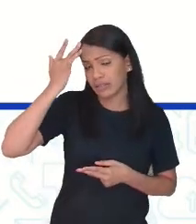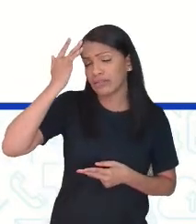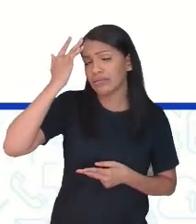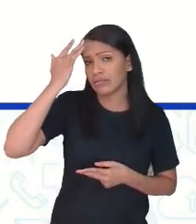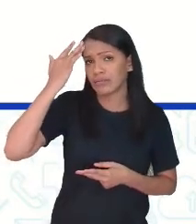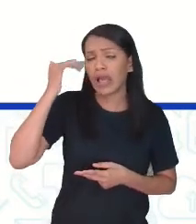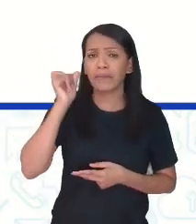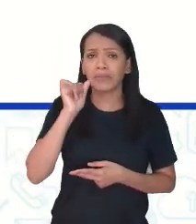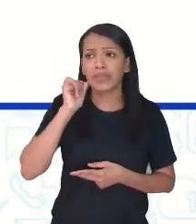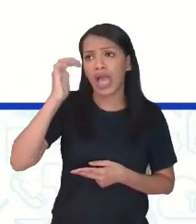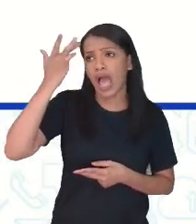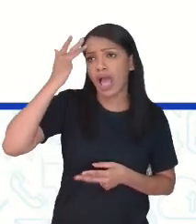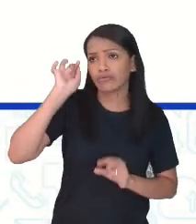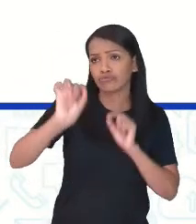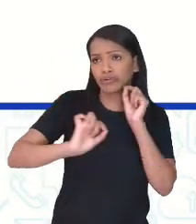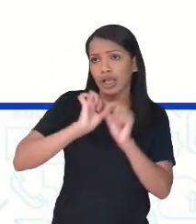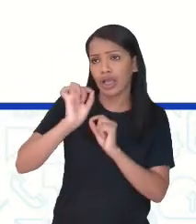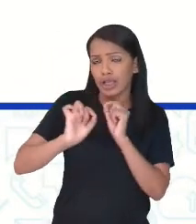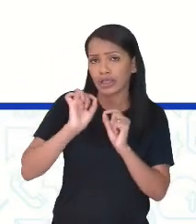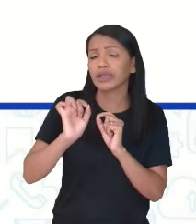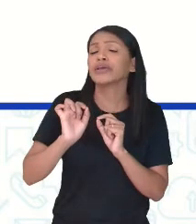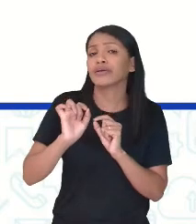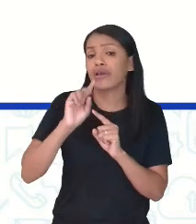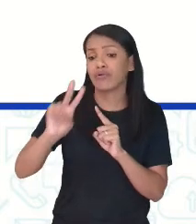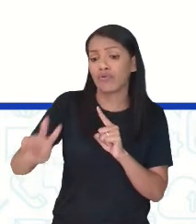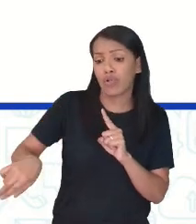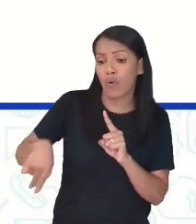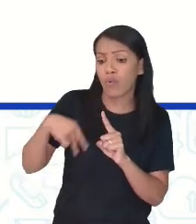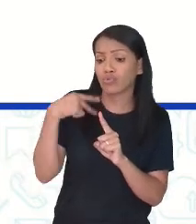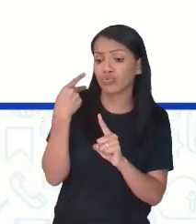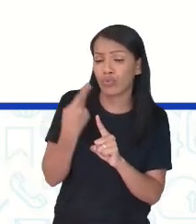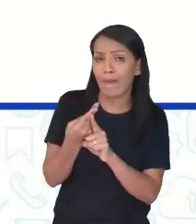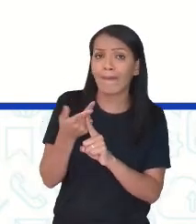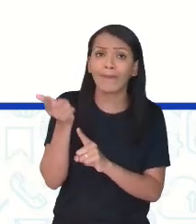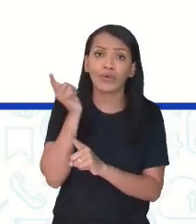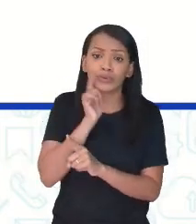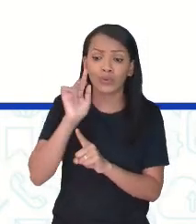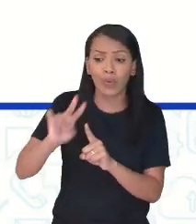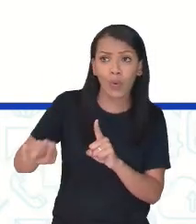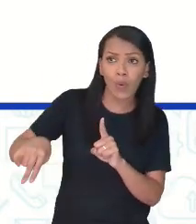Então, 117 vezes 2, isso dá igual a